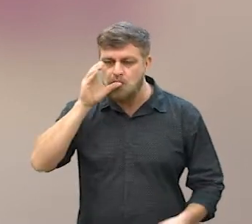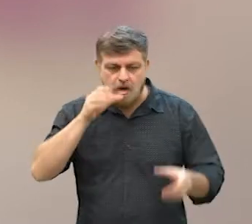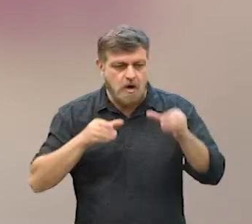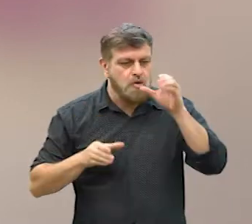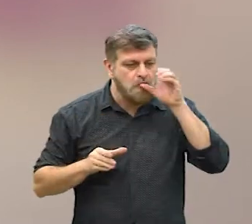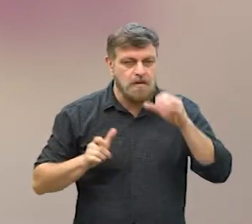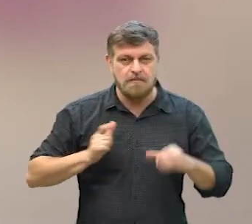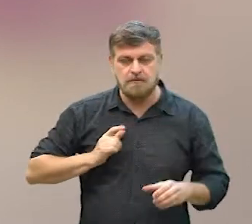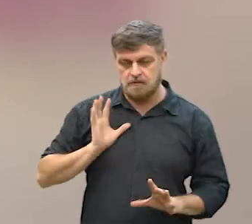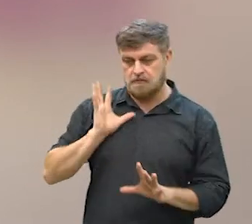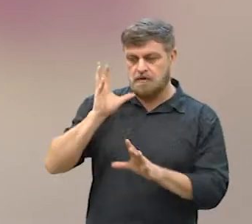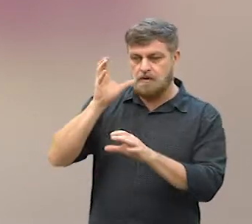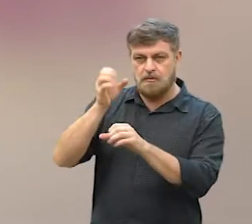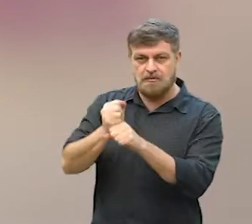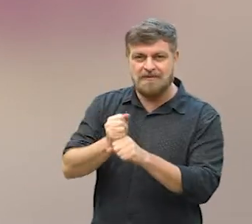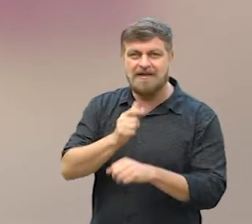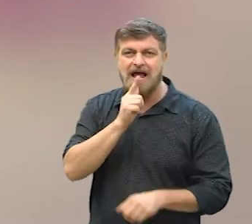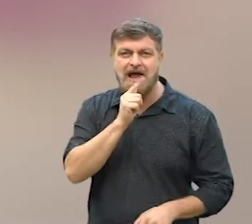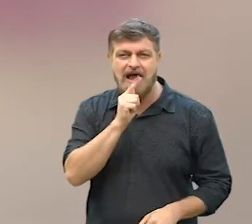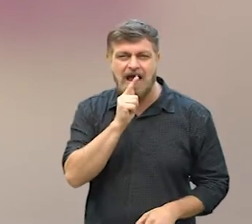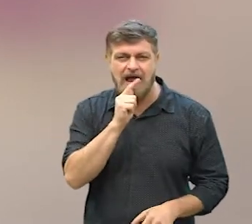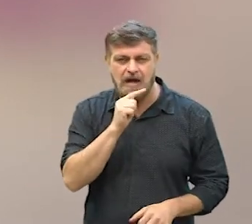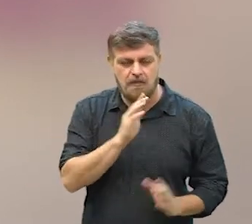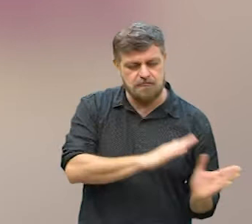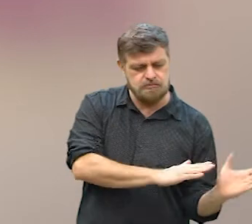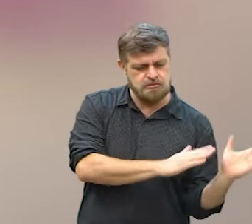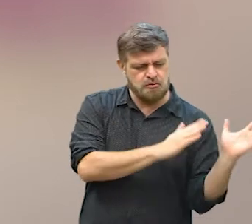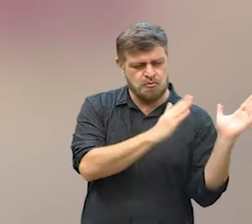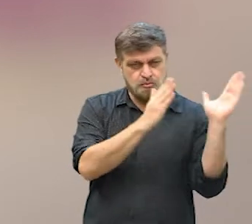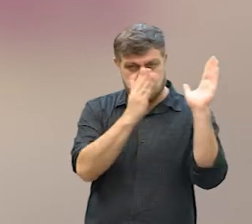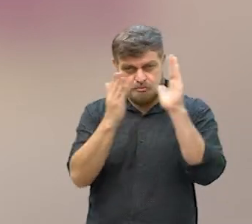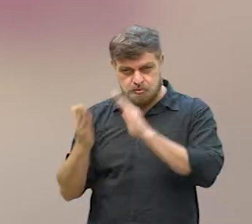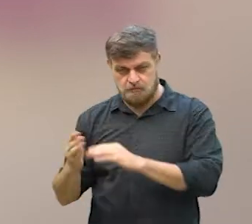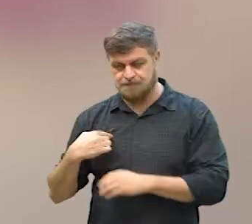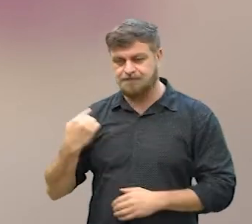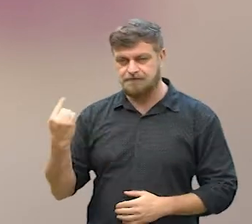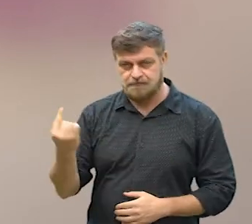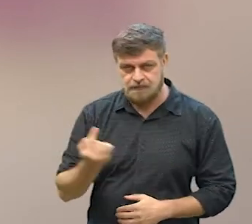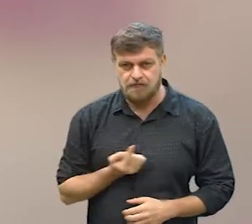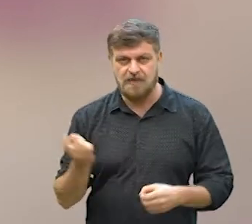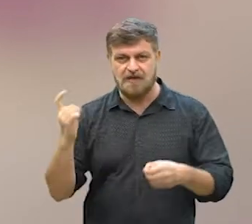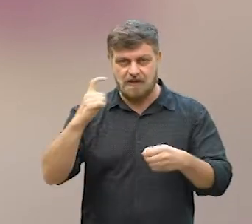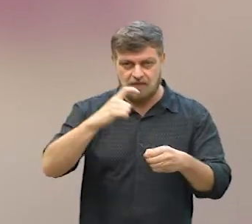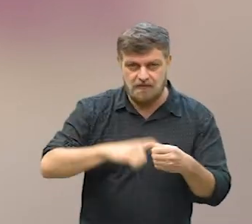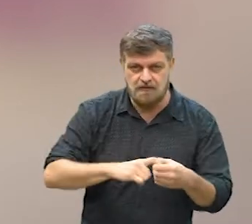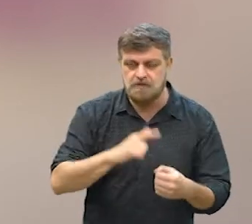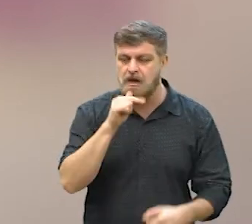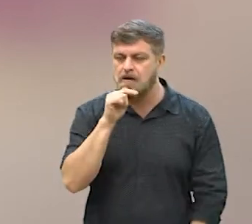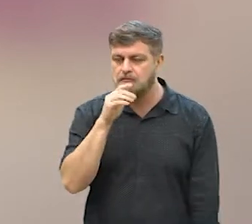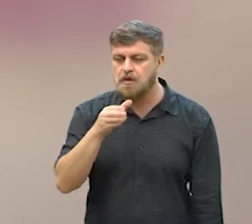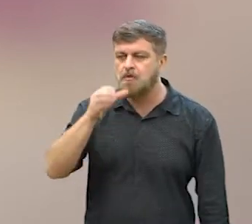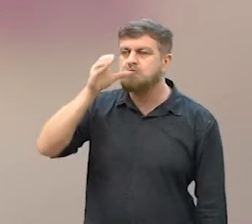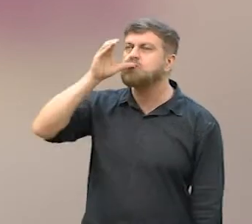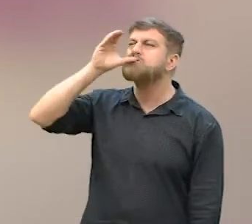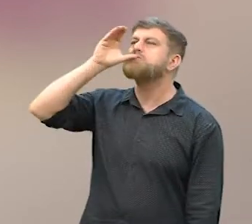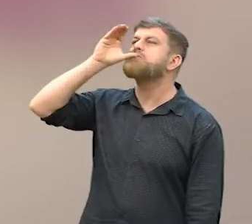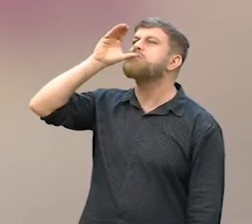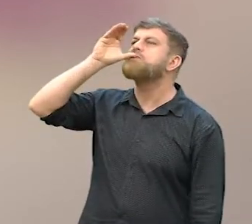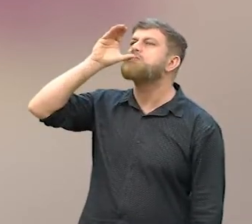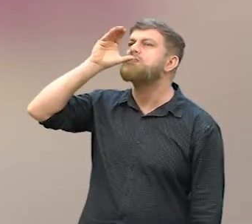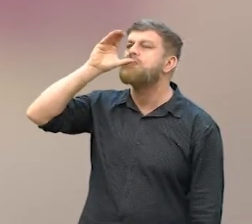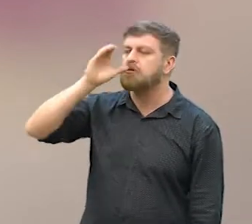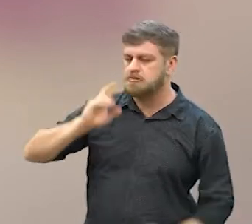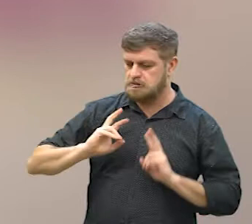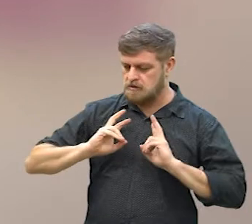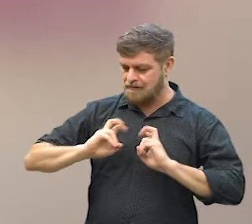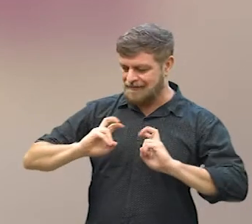calcular no seu dia a sua quantidade de hidratação. Então, fazer com que isso, a gente retome a hidratação no momento que a